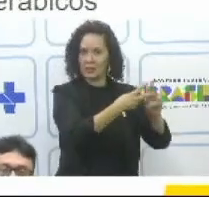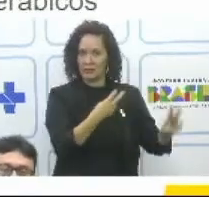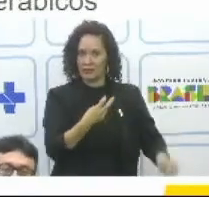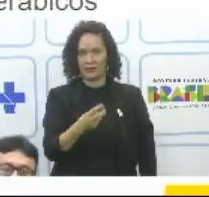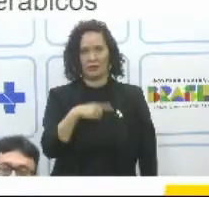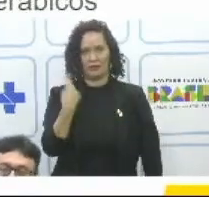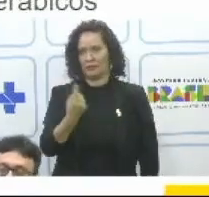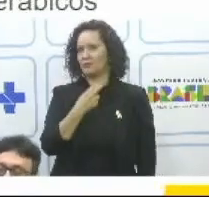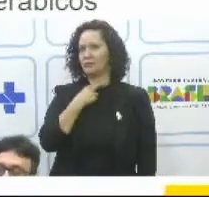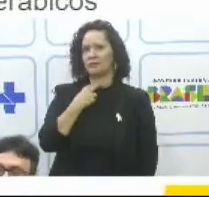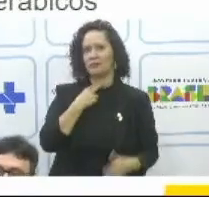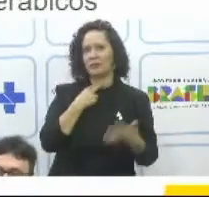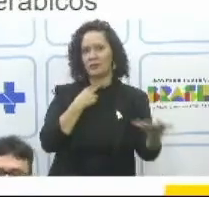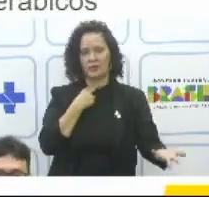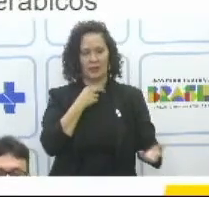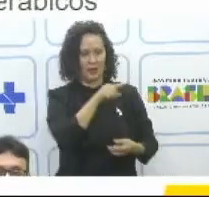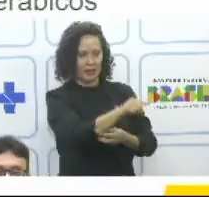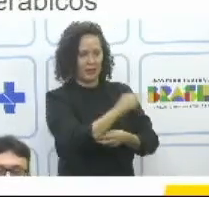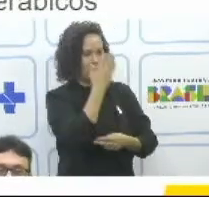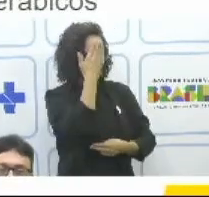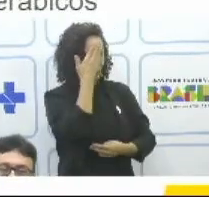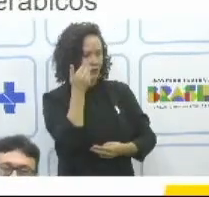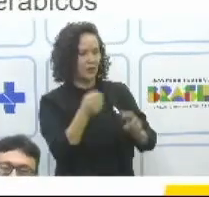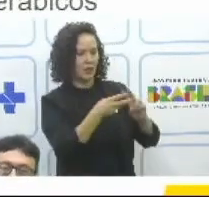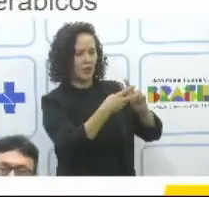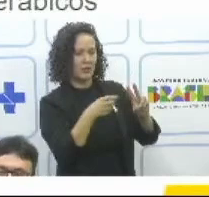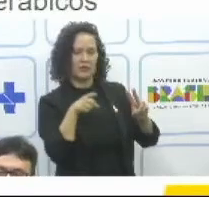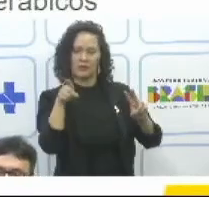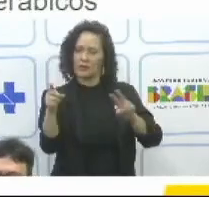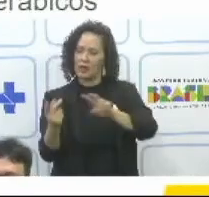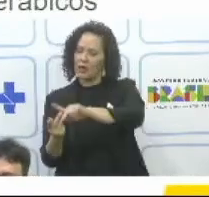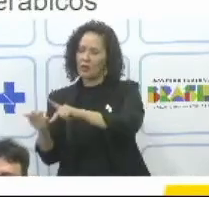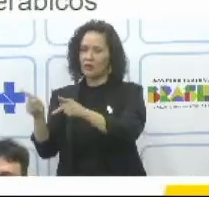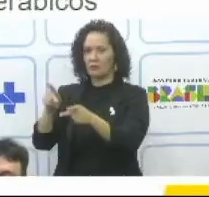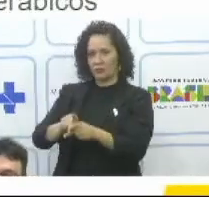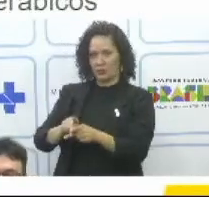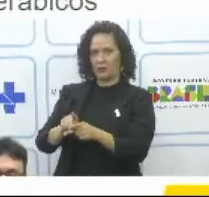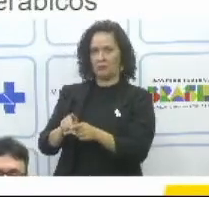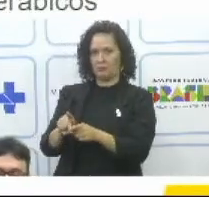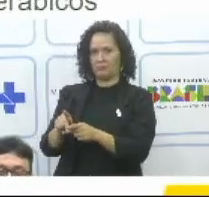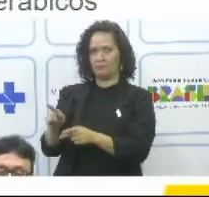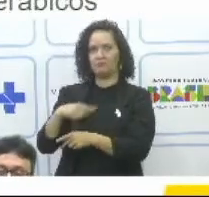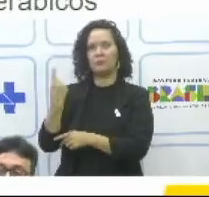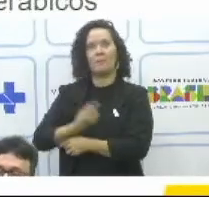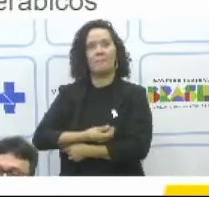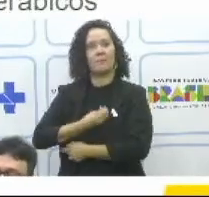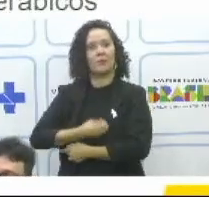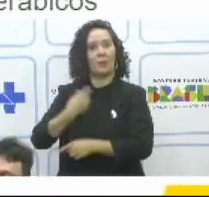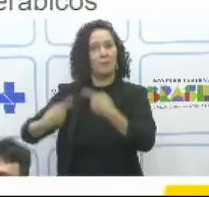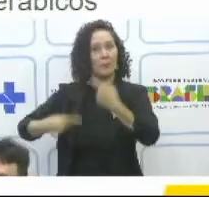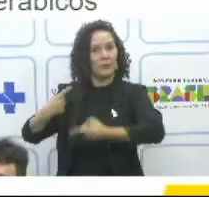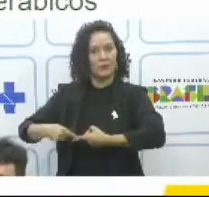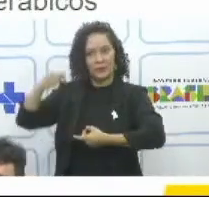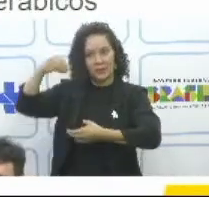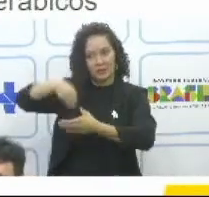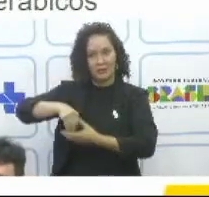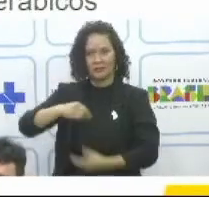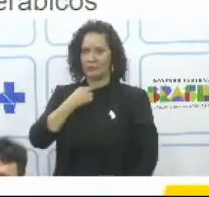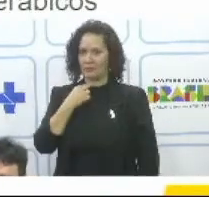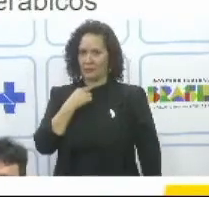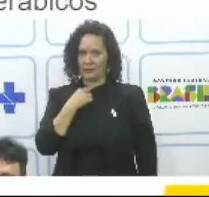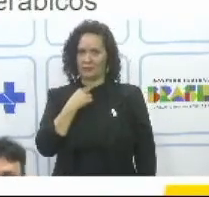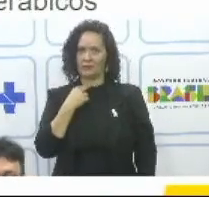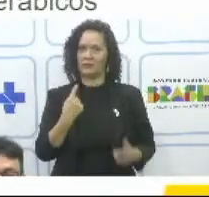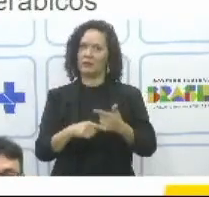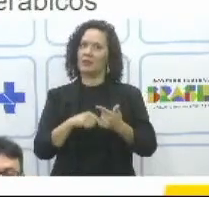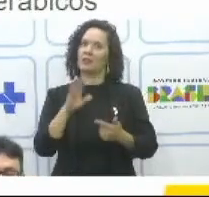não pode, né, pegar esses saberes e trazer, né, para, né, a nossa política, né? Então, inclusive, a gente